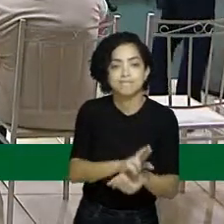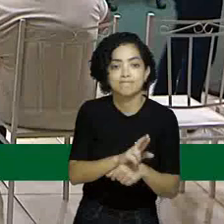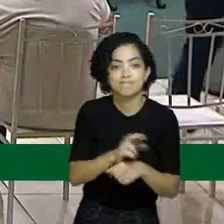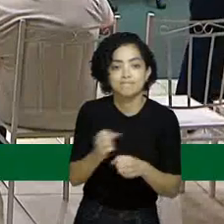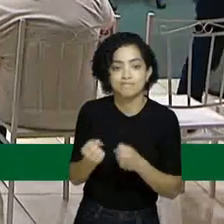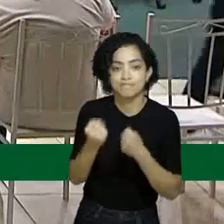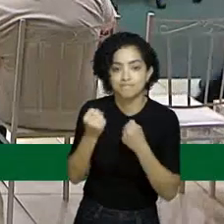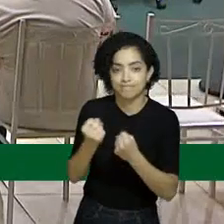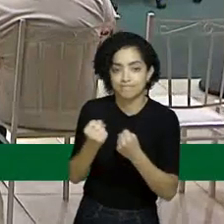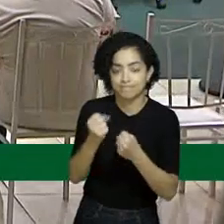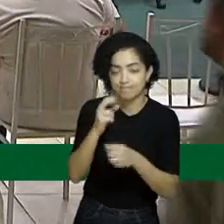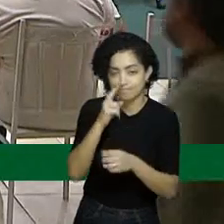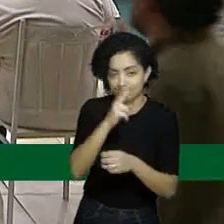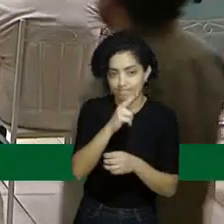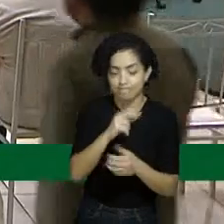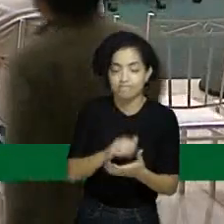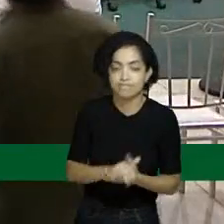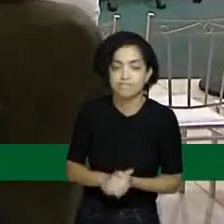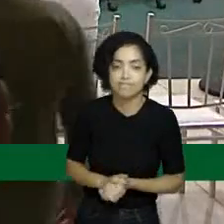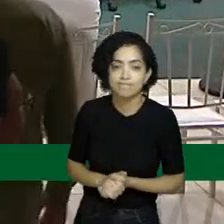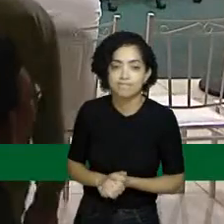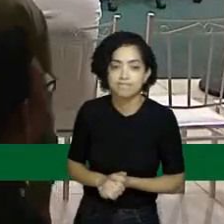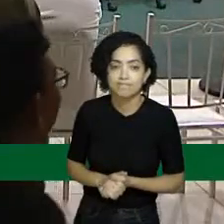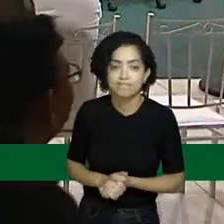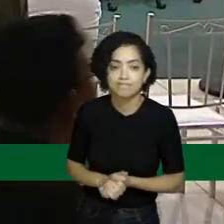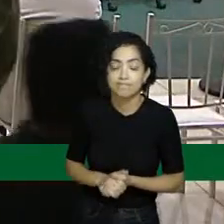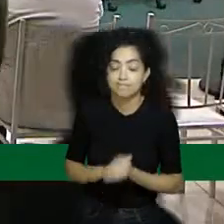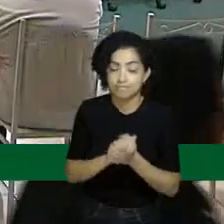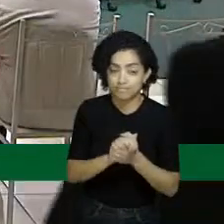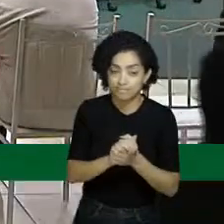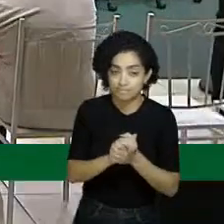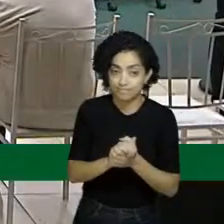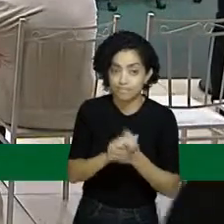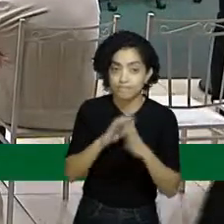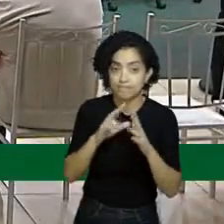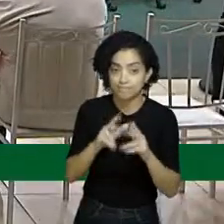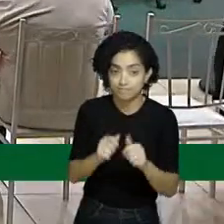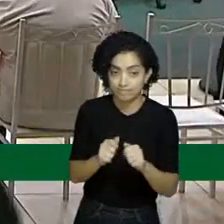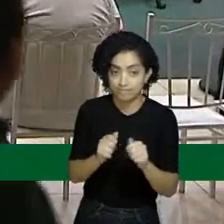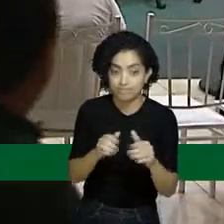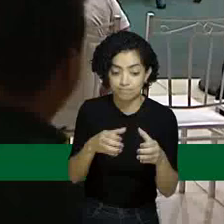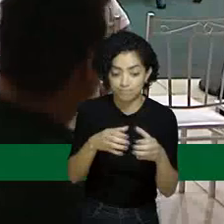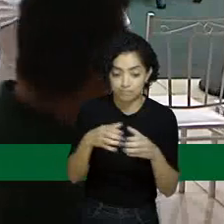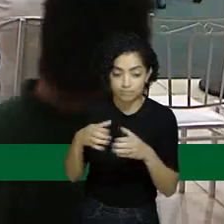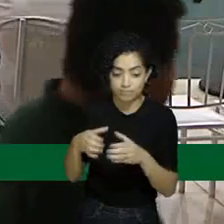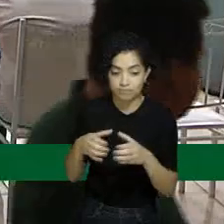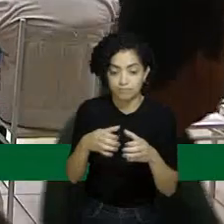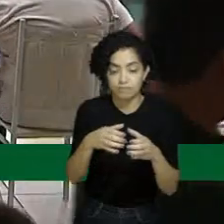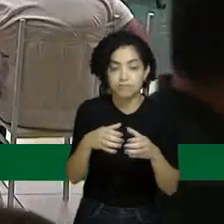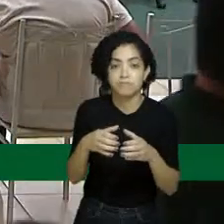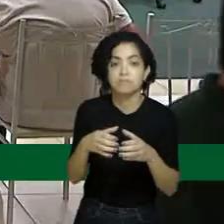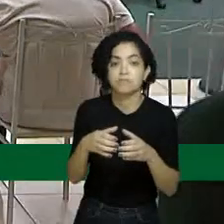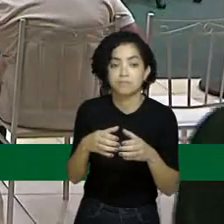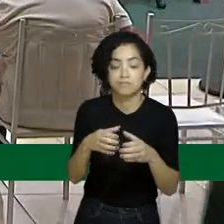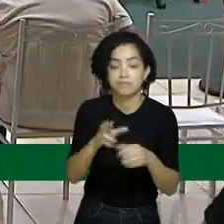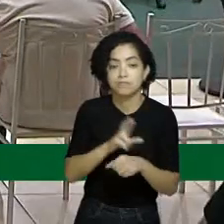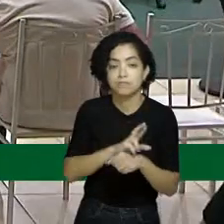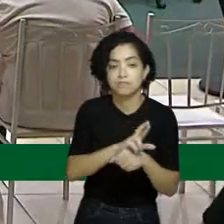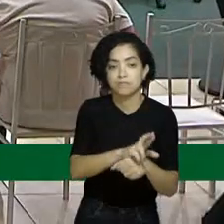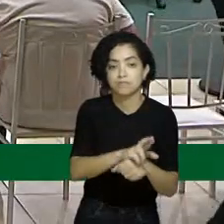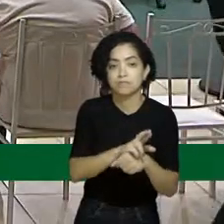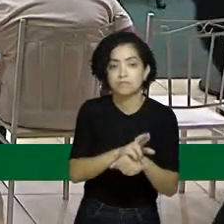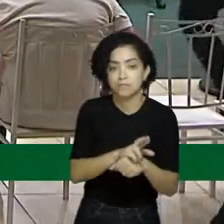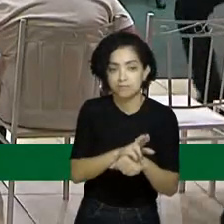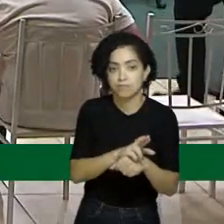nosso Estado. Eu cumprimento também todas as entidades que representam